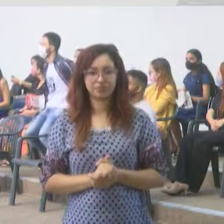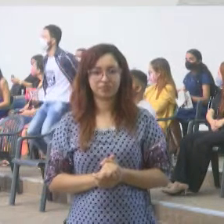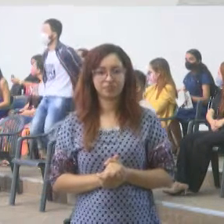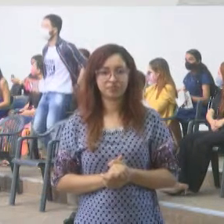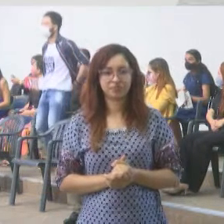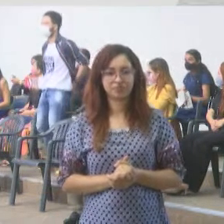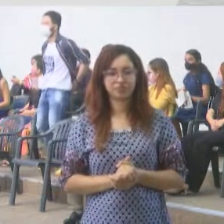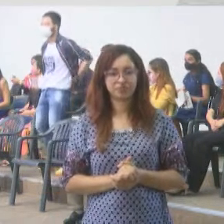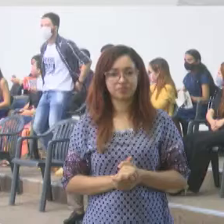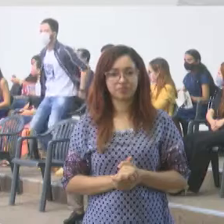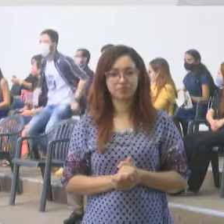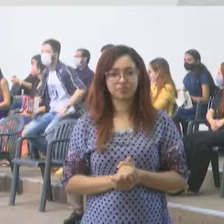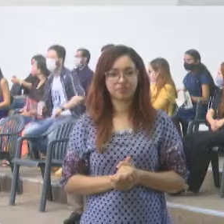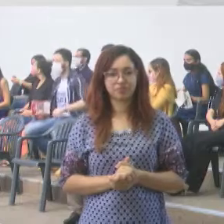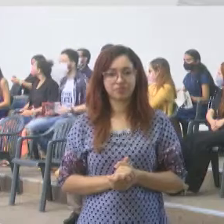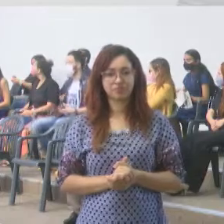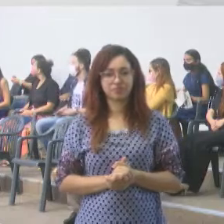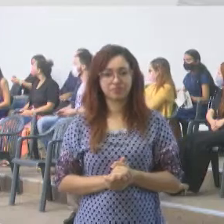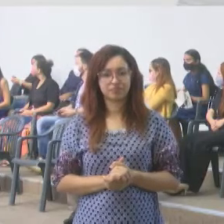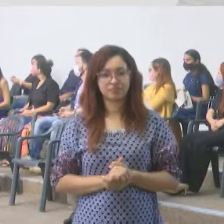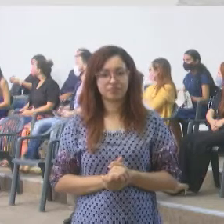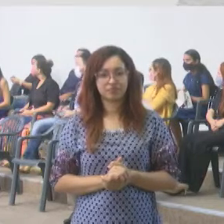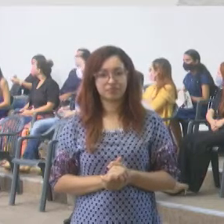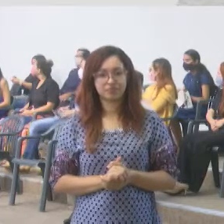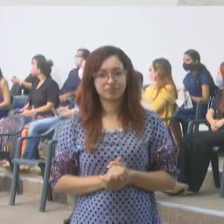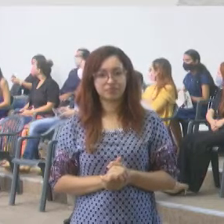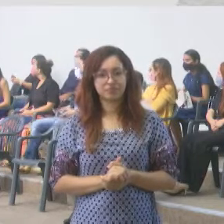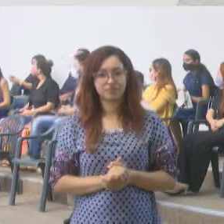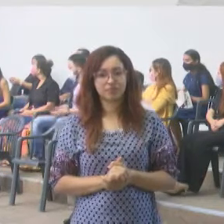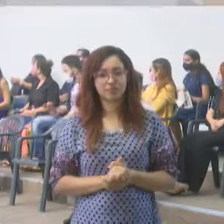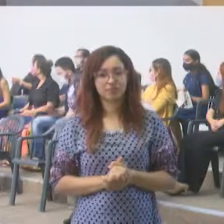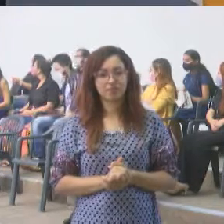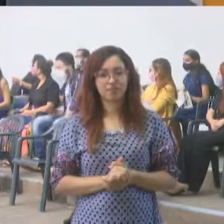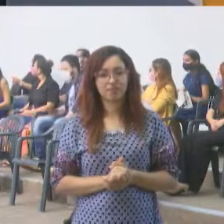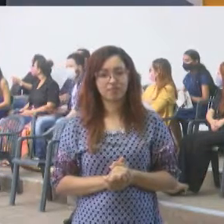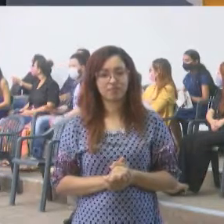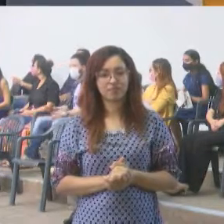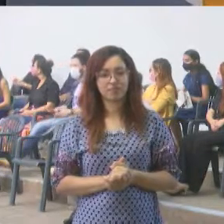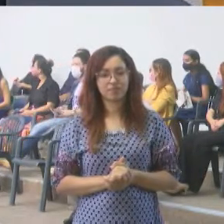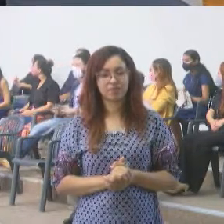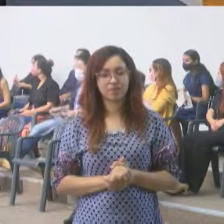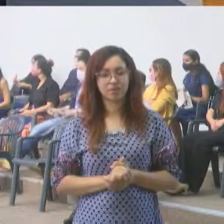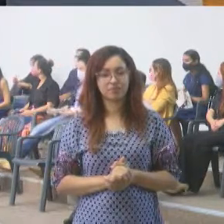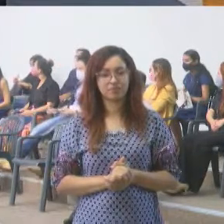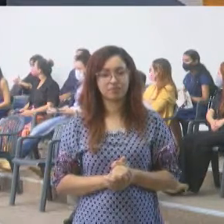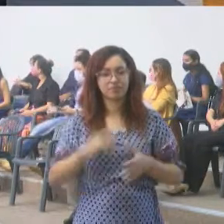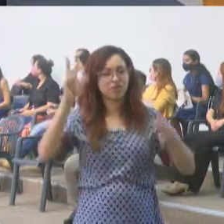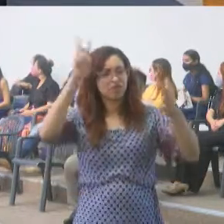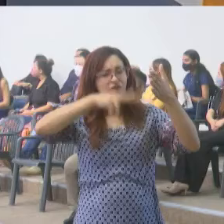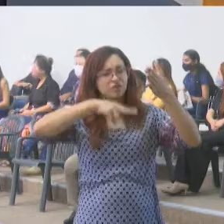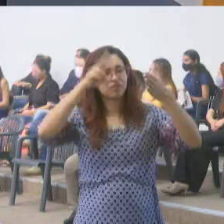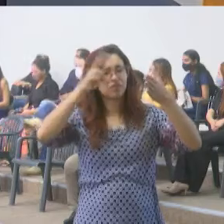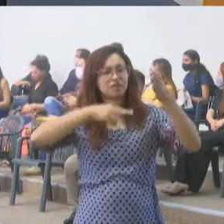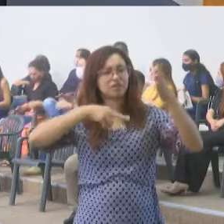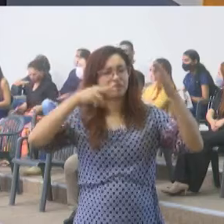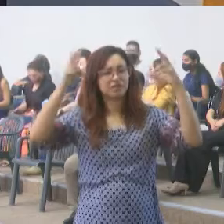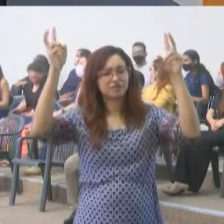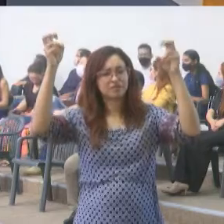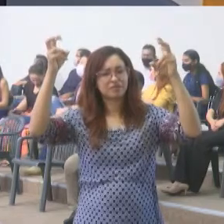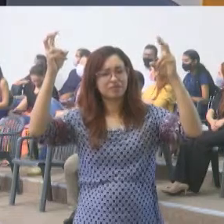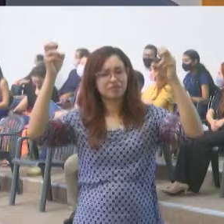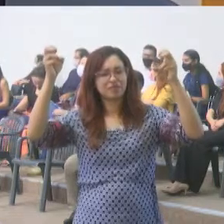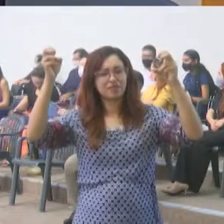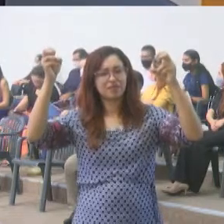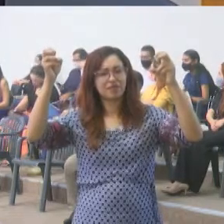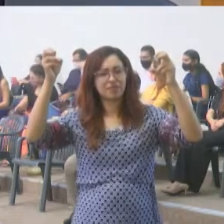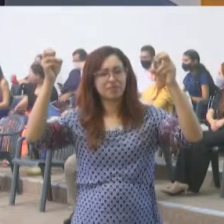4 talvez seja o mais difícil de se separar e destacar um texto áureo. Mas vamos ler juntos, Ruth capítulo 4, versículo